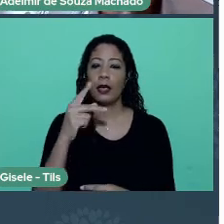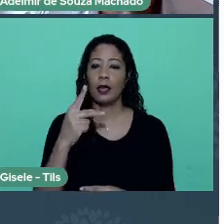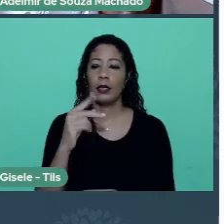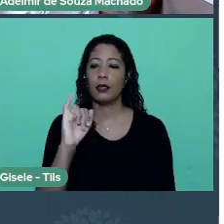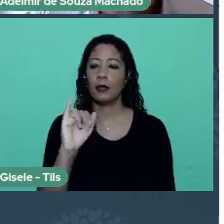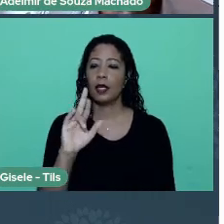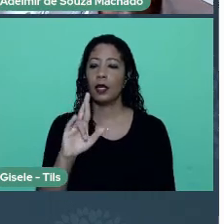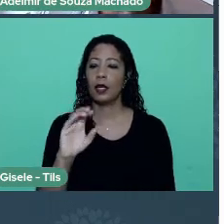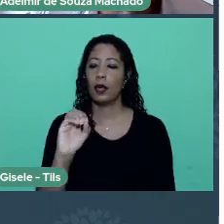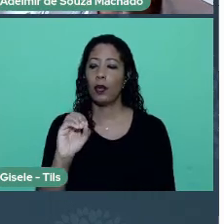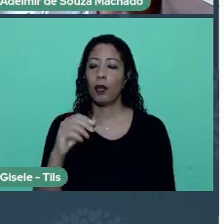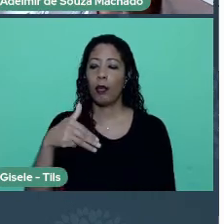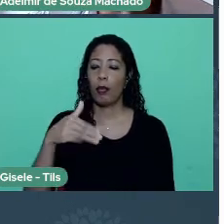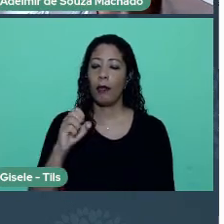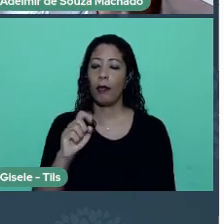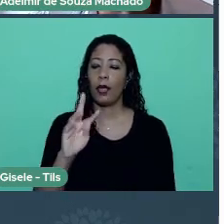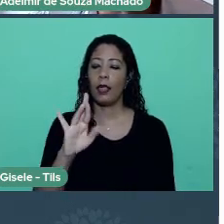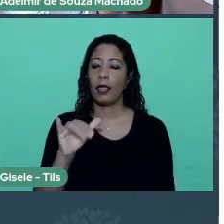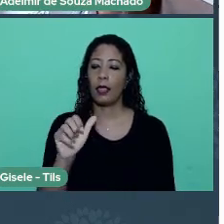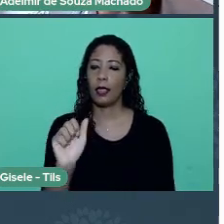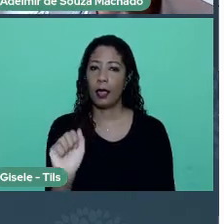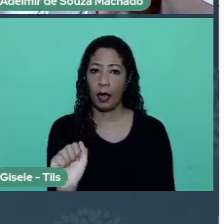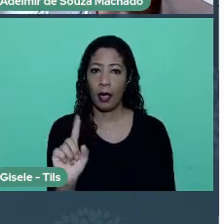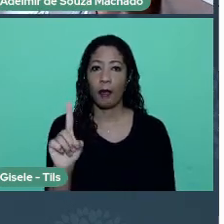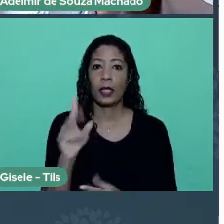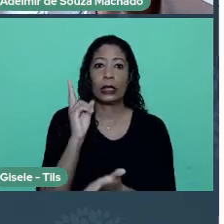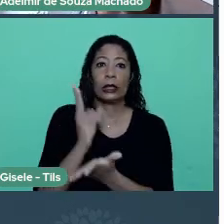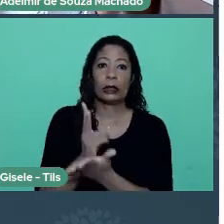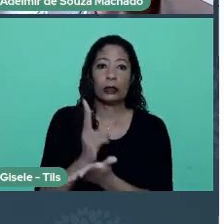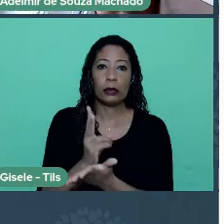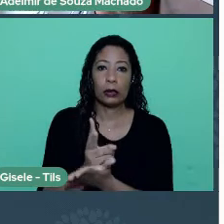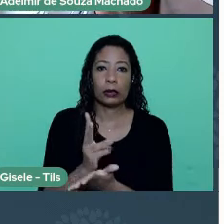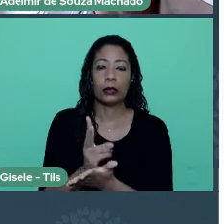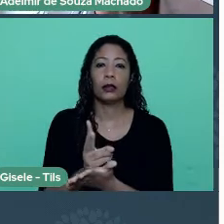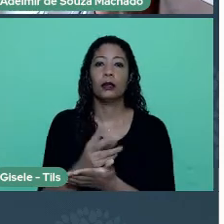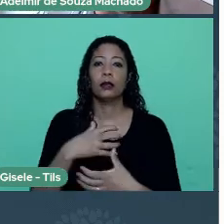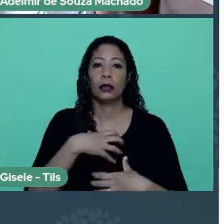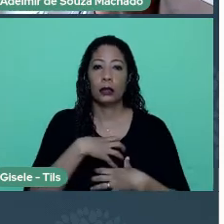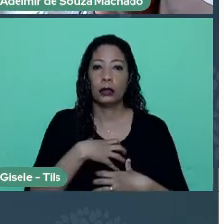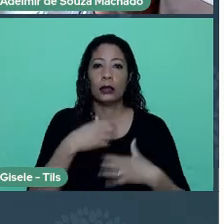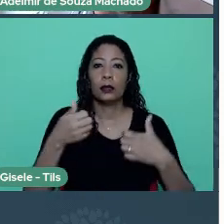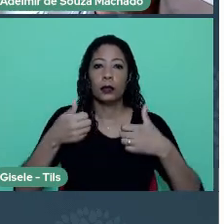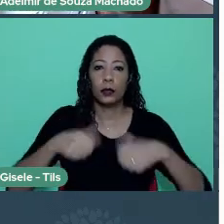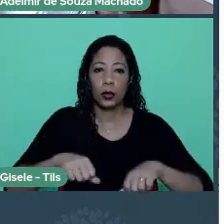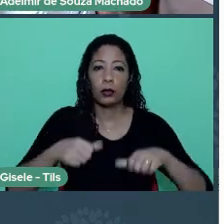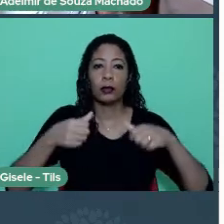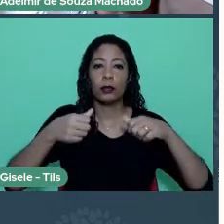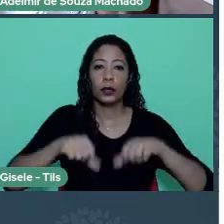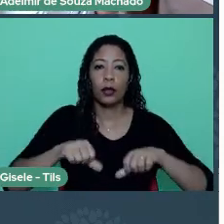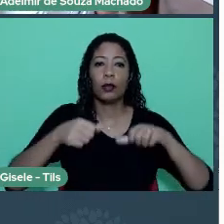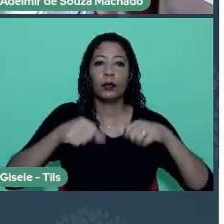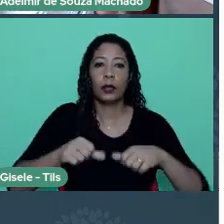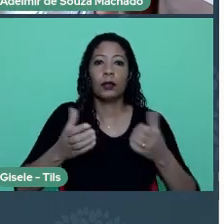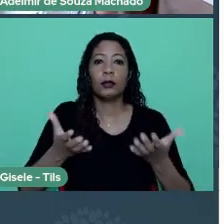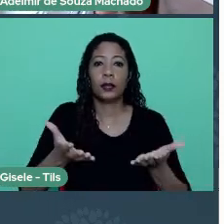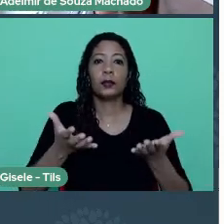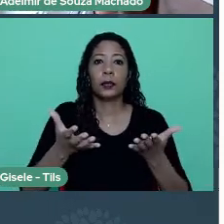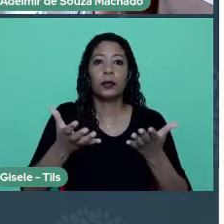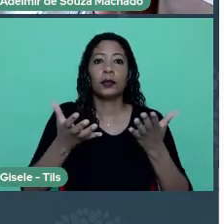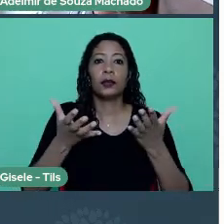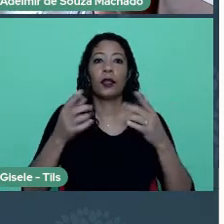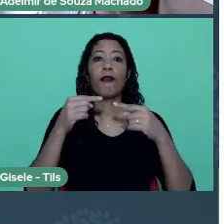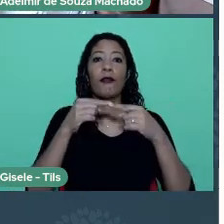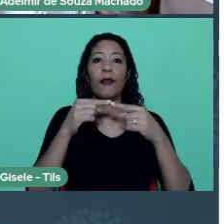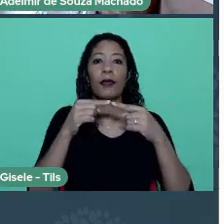tendo mais exacerbações e ao longo da idade, as exacerbações aqui, marcados com essa